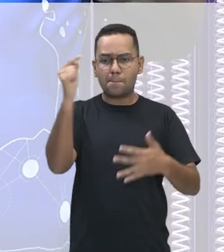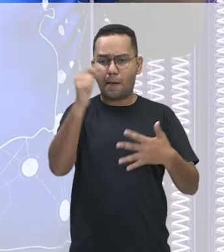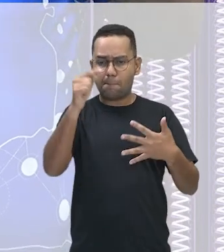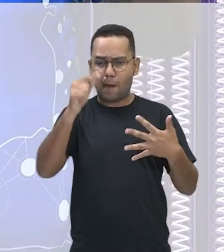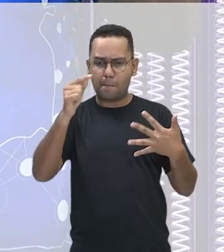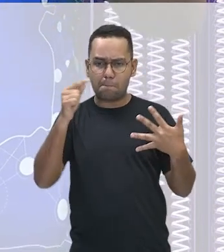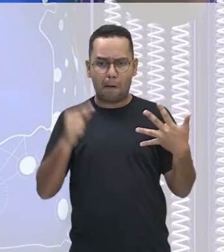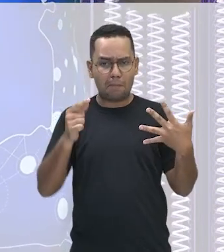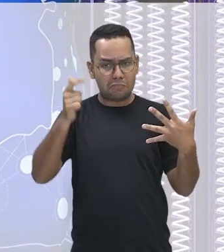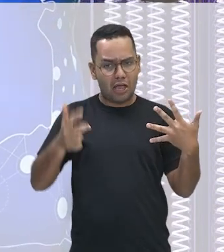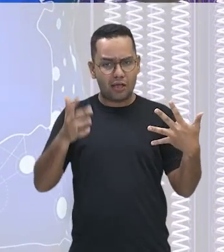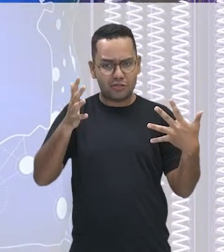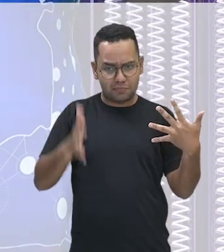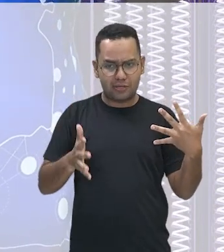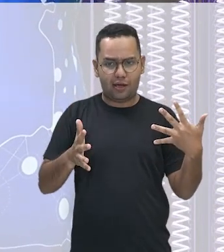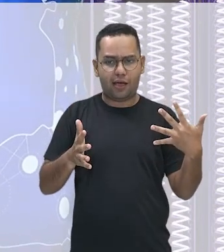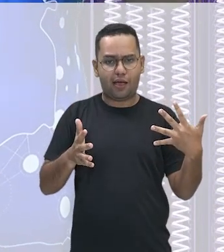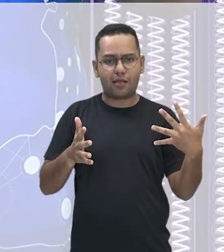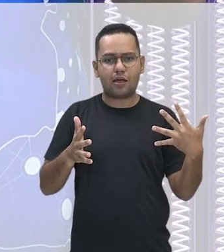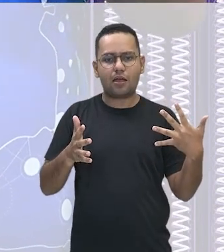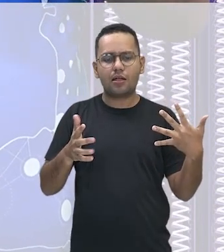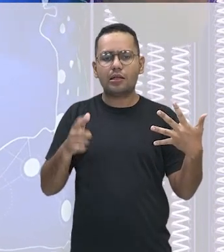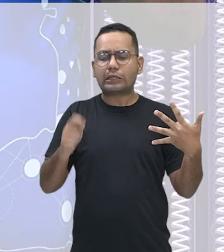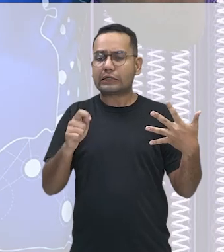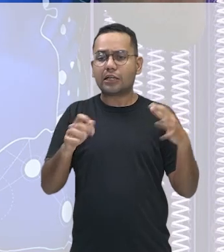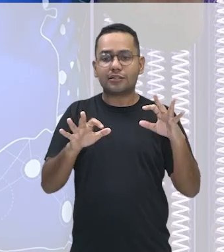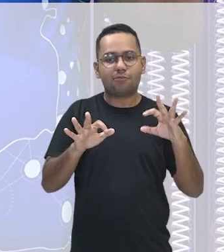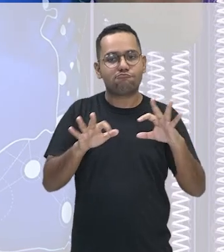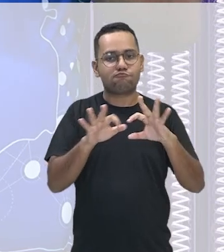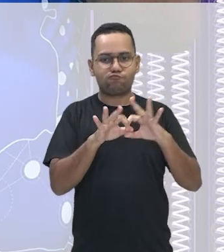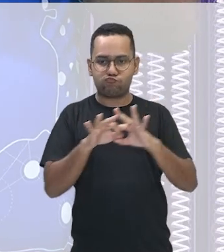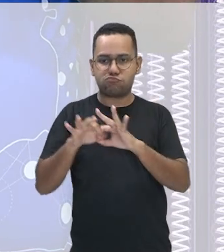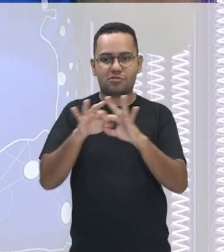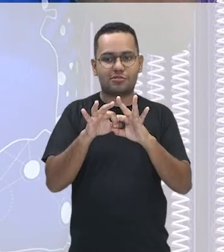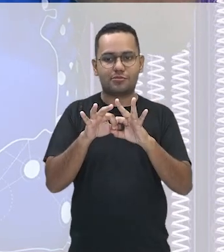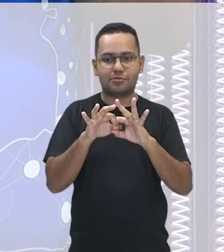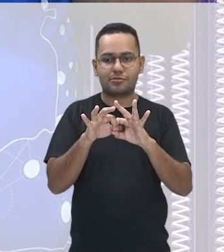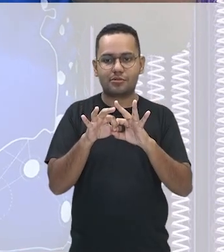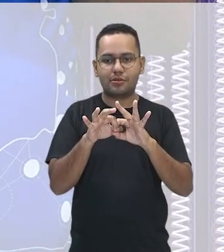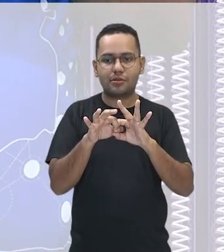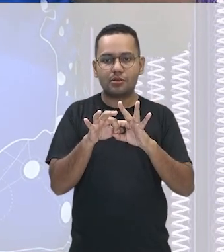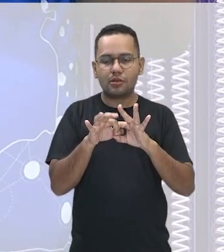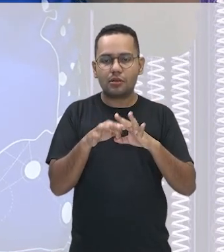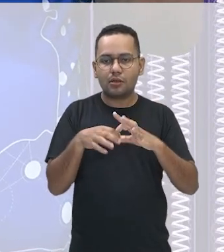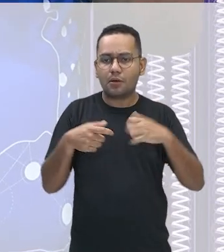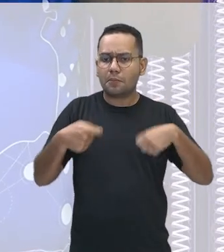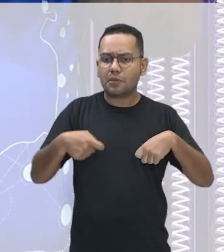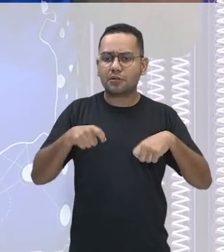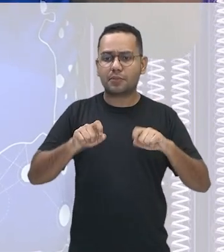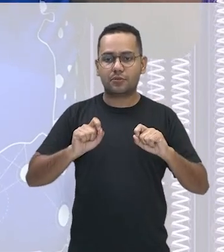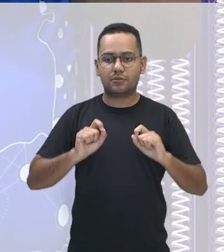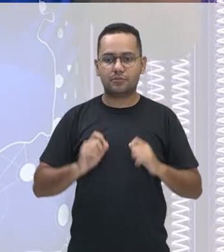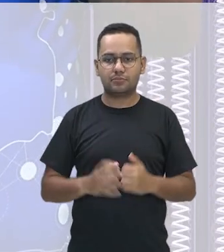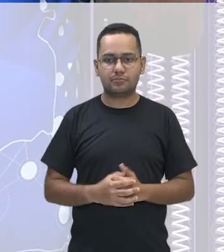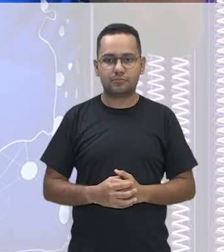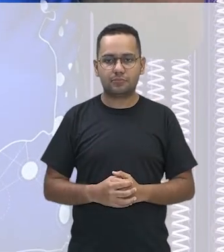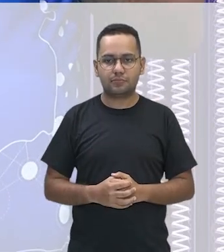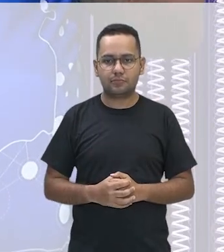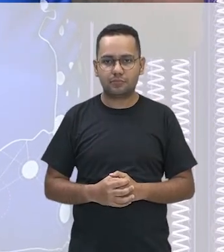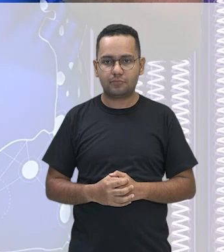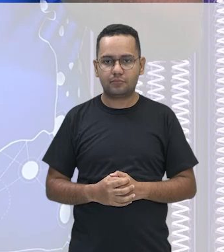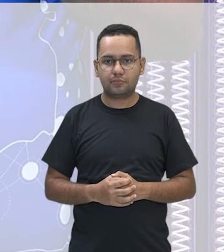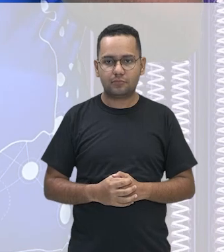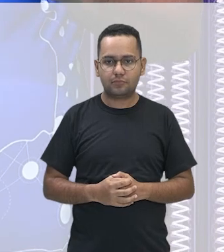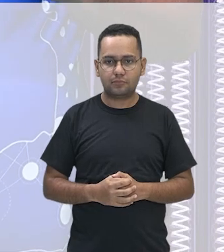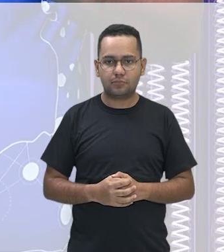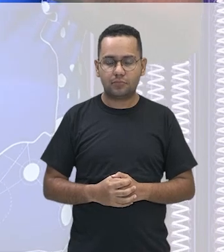elas são, na verdade, um entrelaço, elas são, na verdade, necessárias para a gente entender a vida como algo